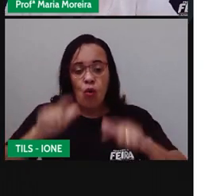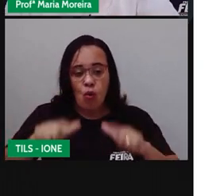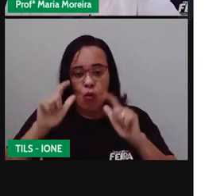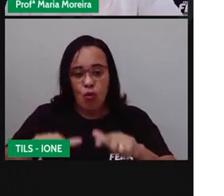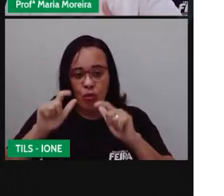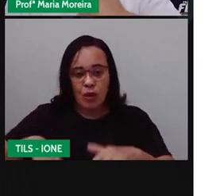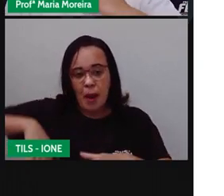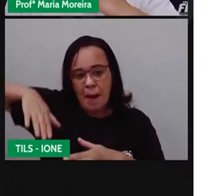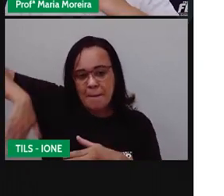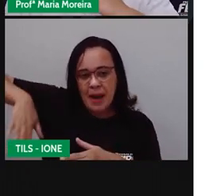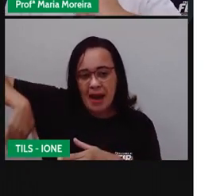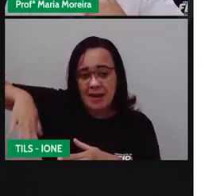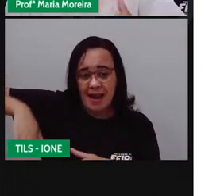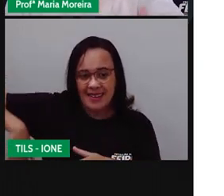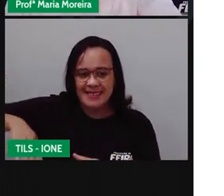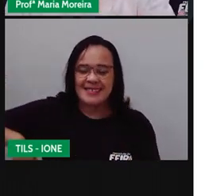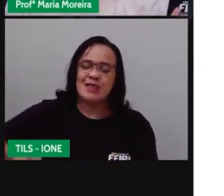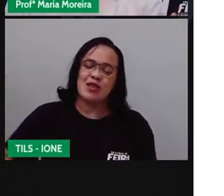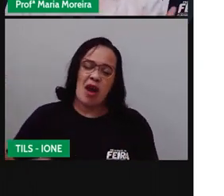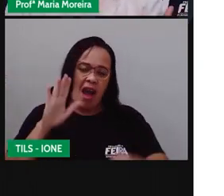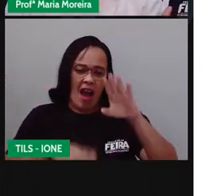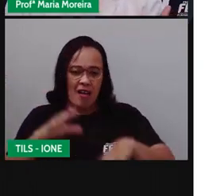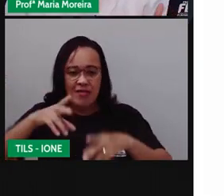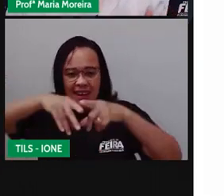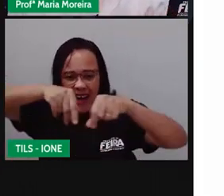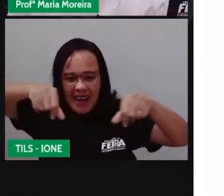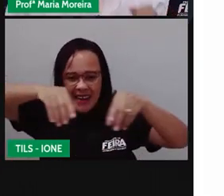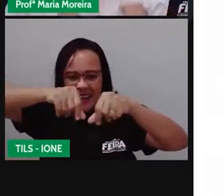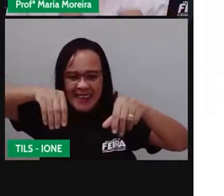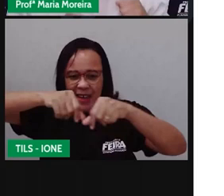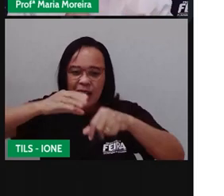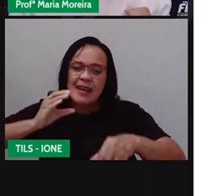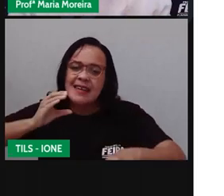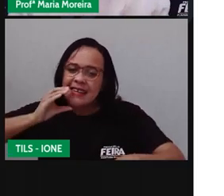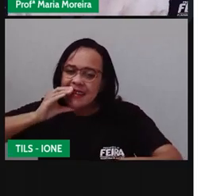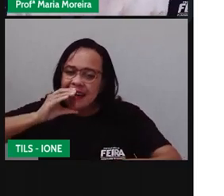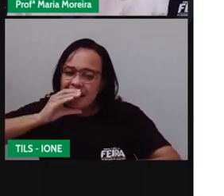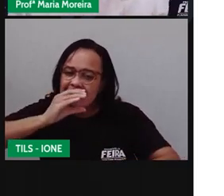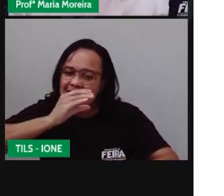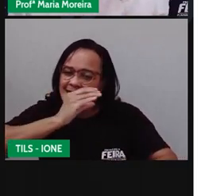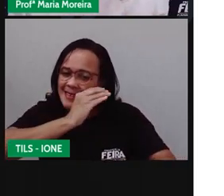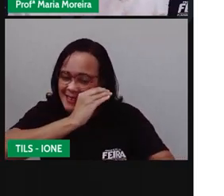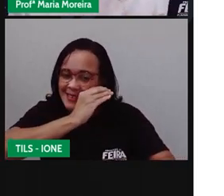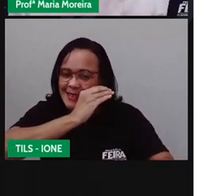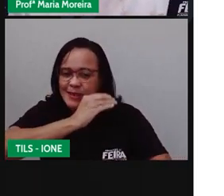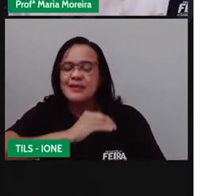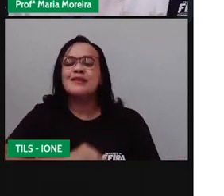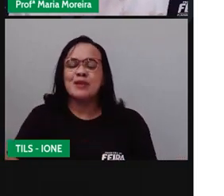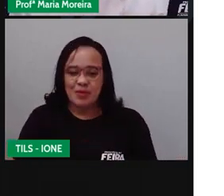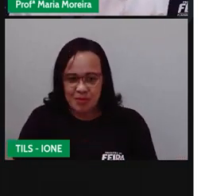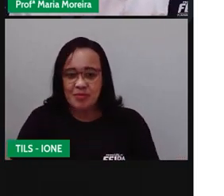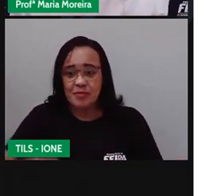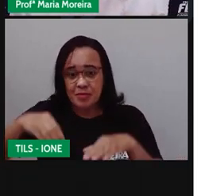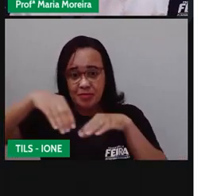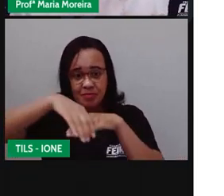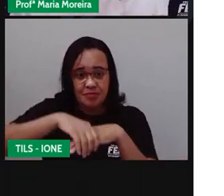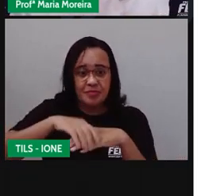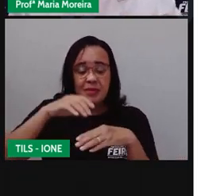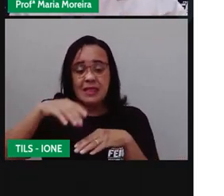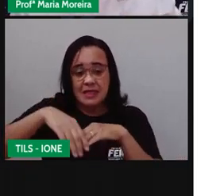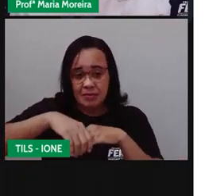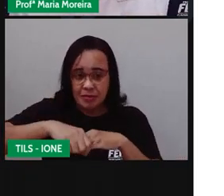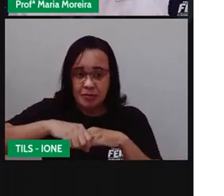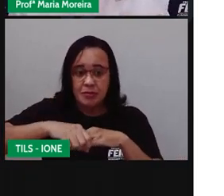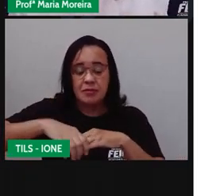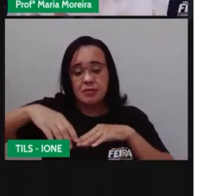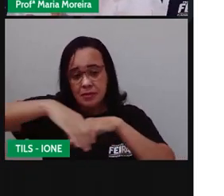momento, né, a areia está o quê? Bem quente. E aí a gente sai, ó, imagine só você calçado, se você está com um